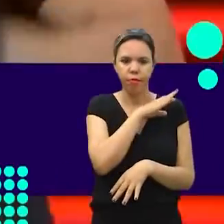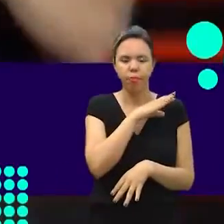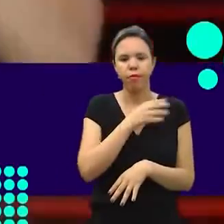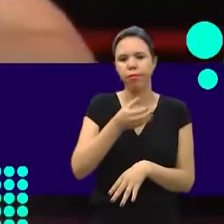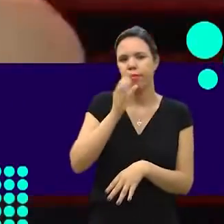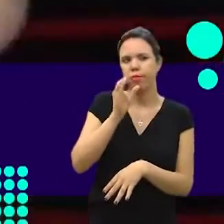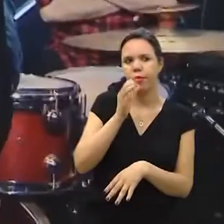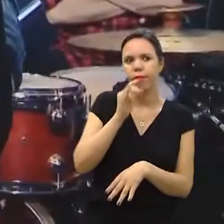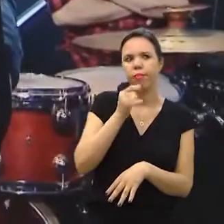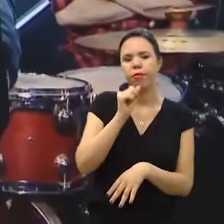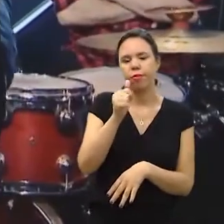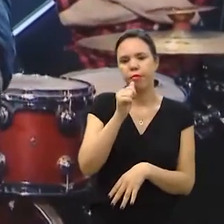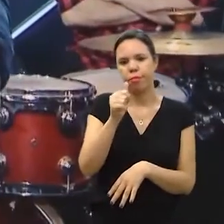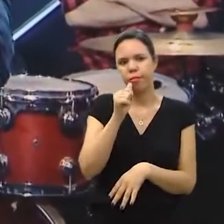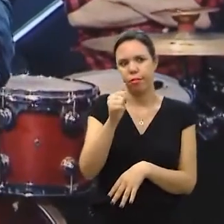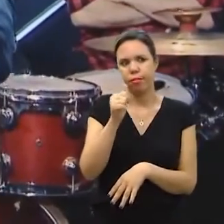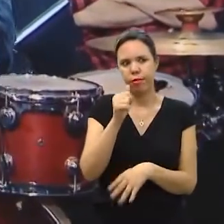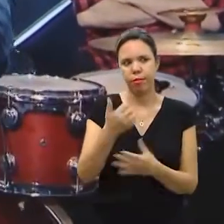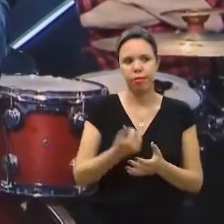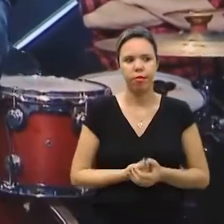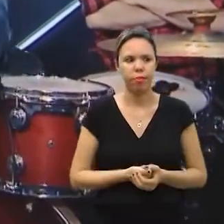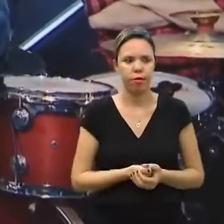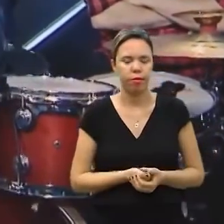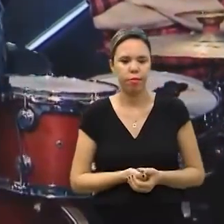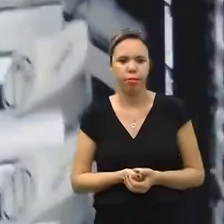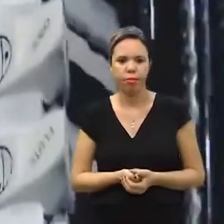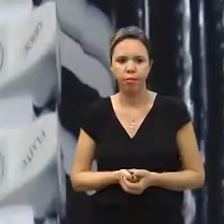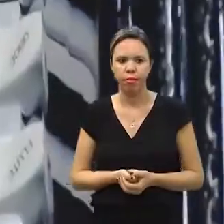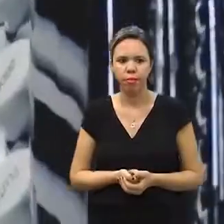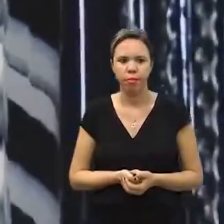e Zoar e Beber.